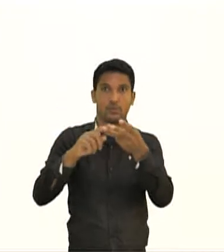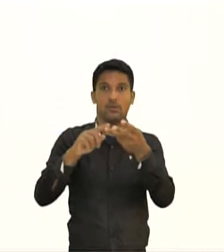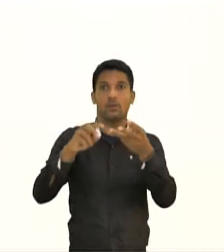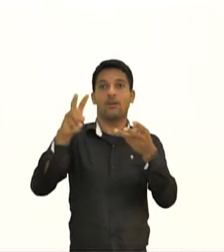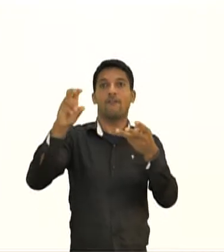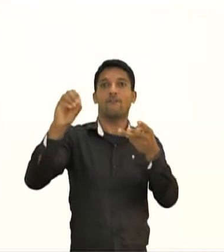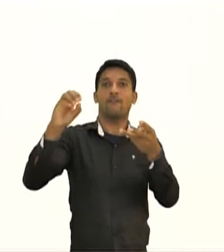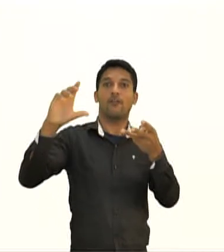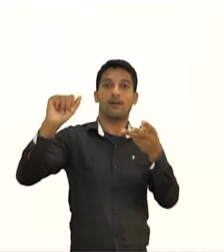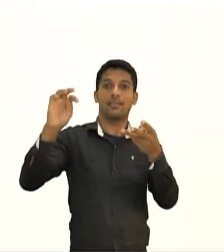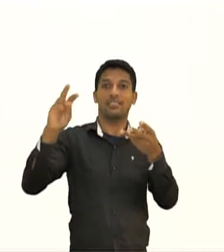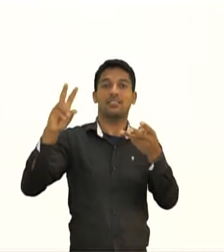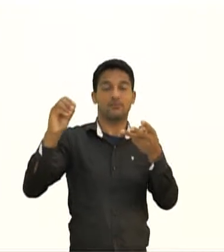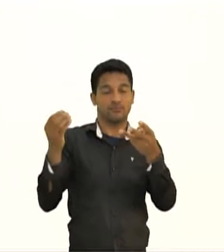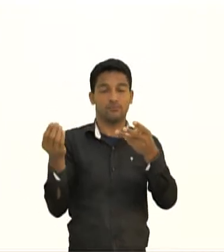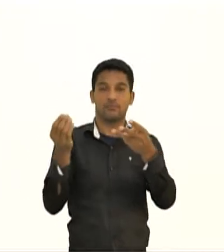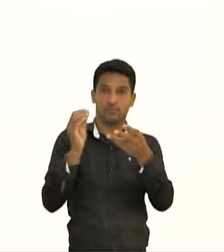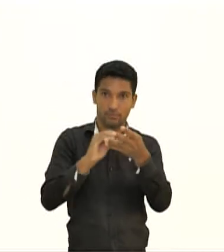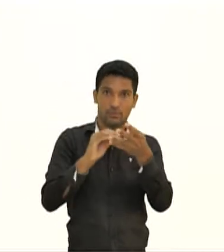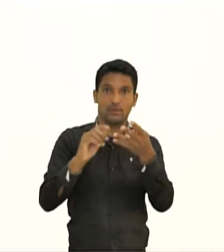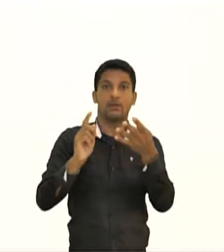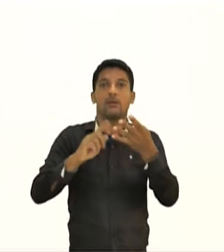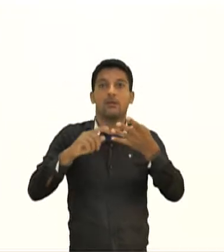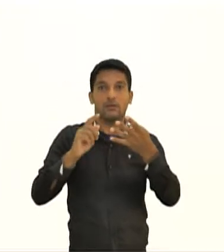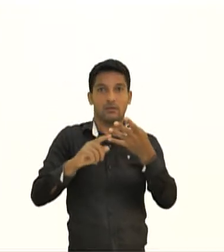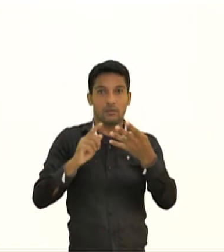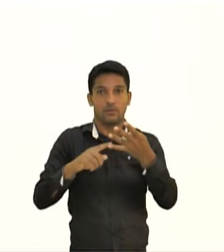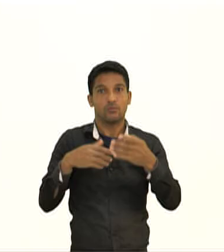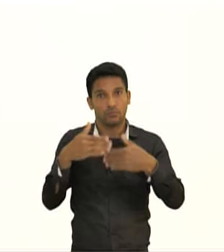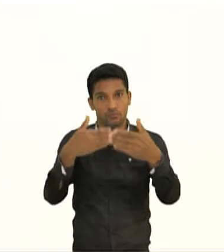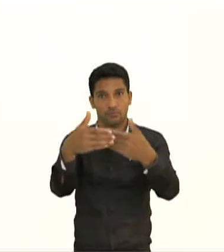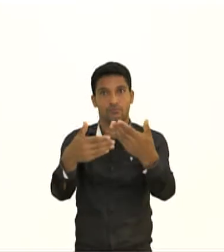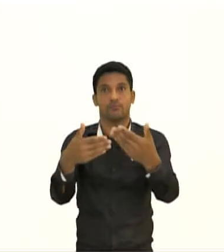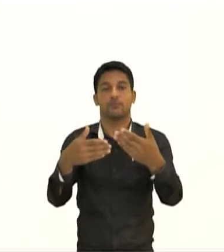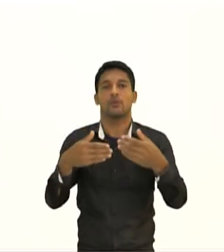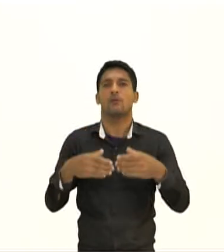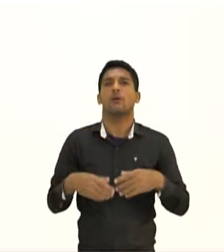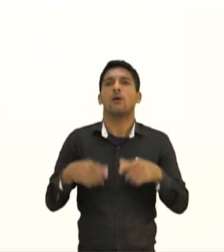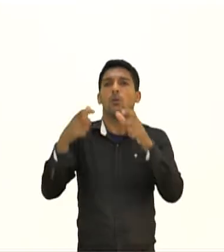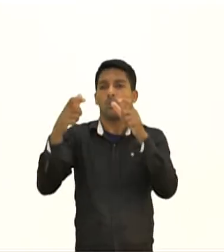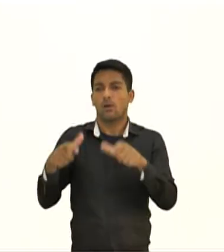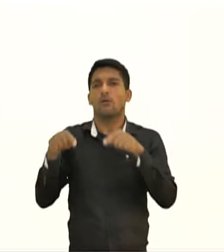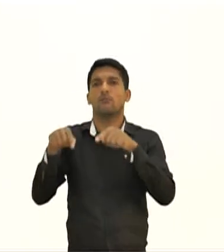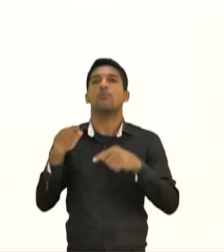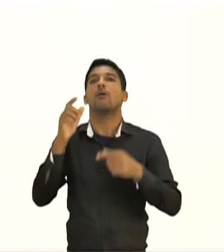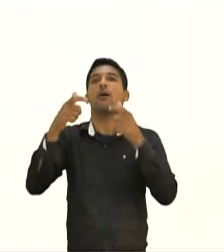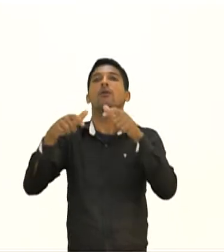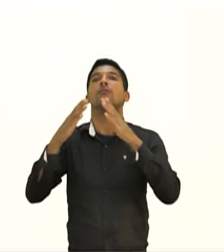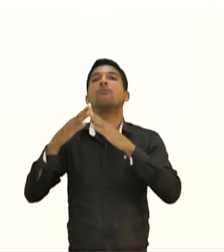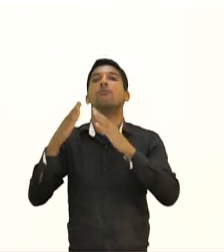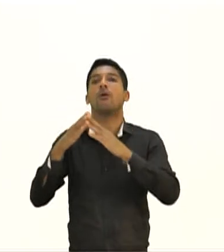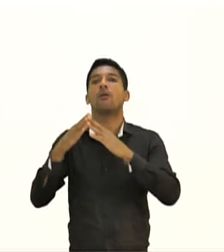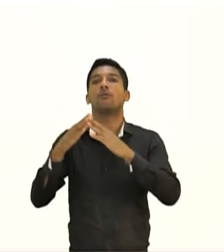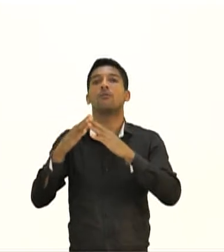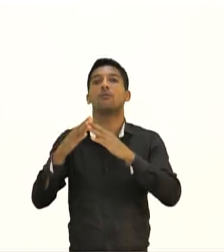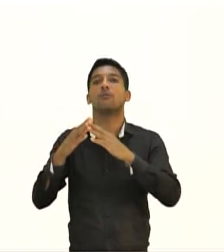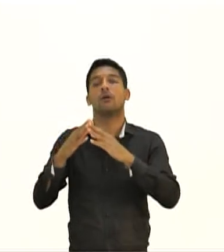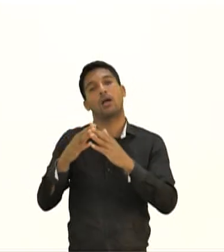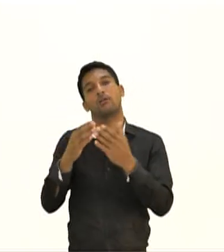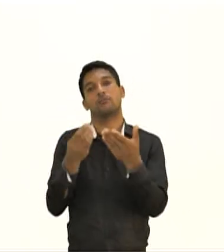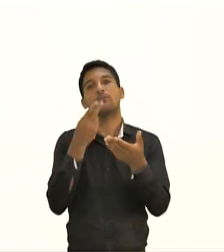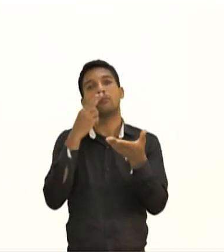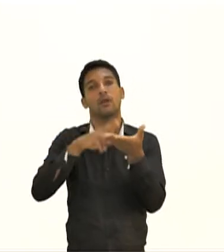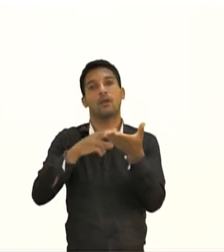desenvolvimento, e o desfecho, né? Então, o local de onde se escreve, né? Qual é o lugar onde que a pessoa mora, o nome